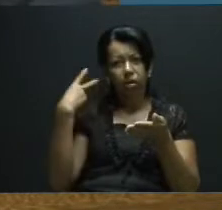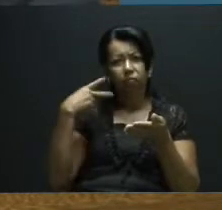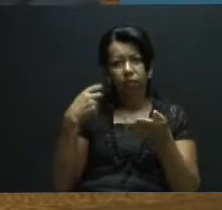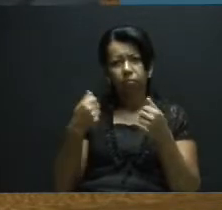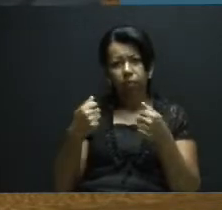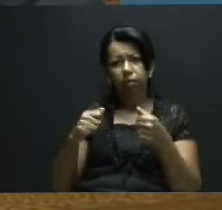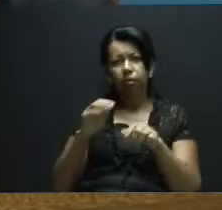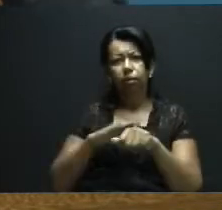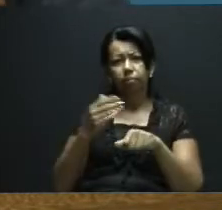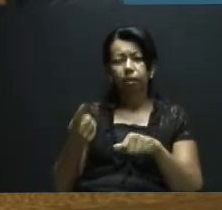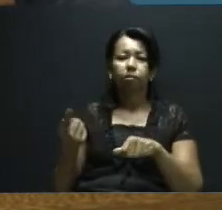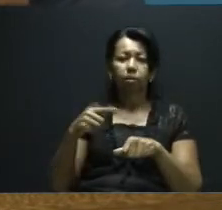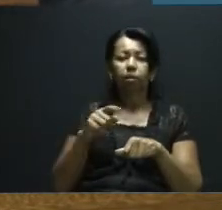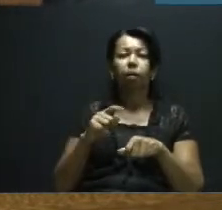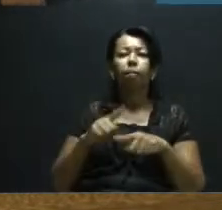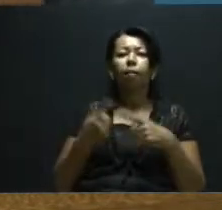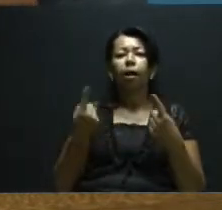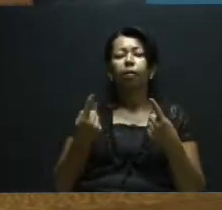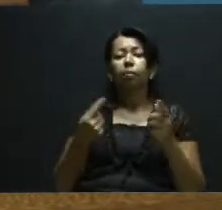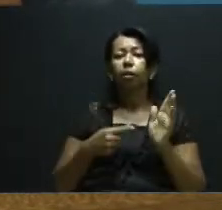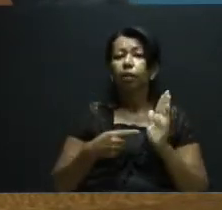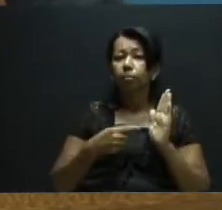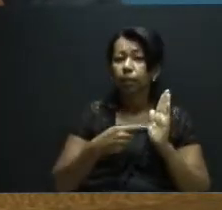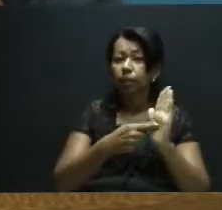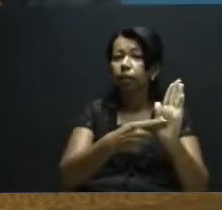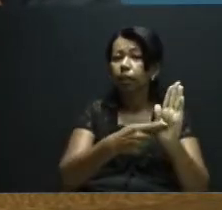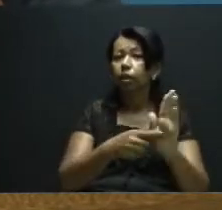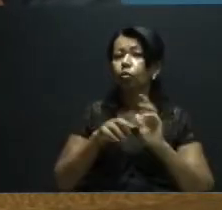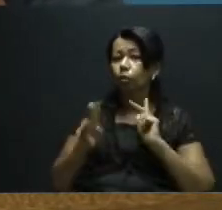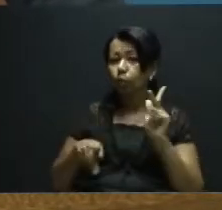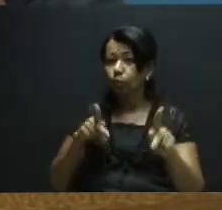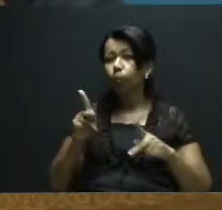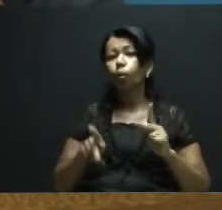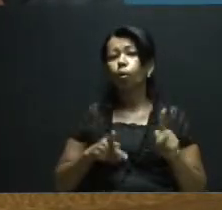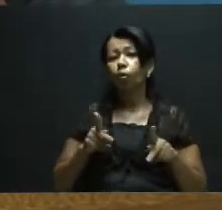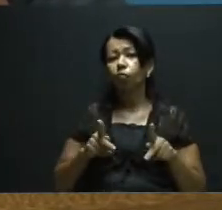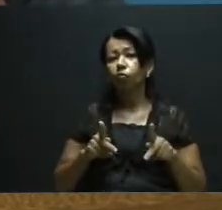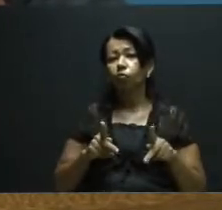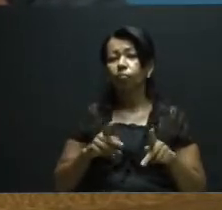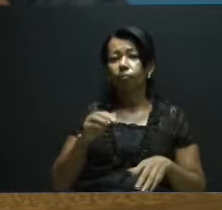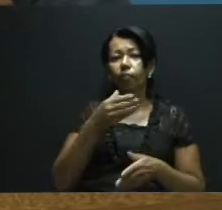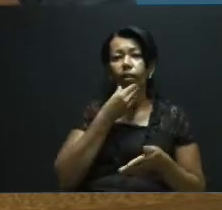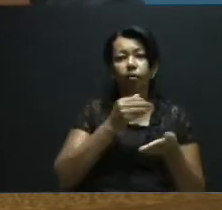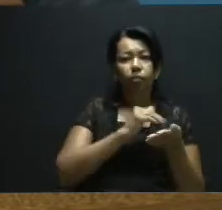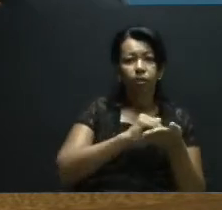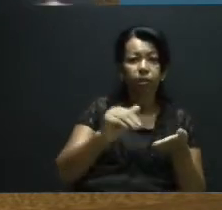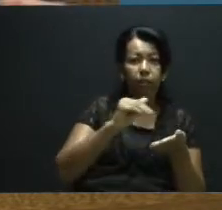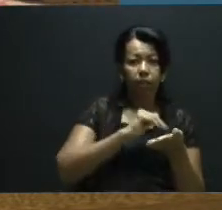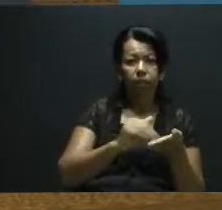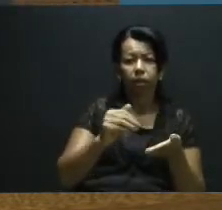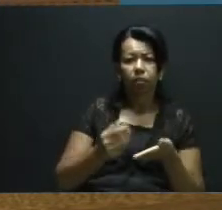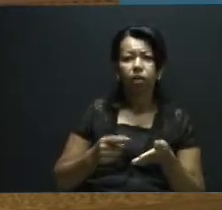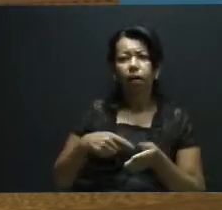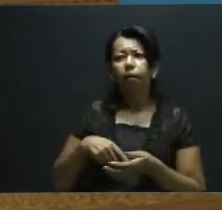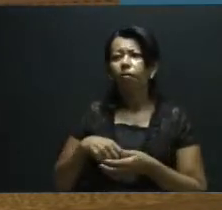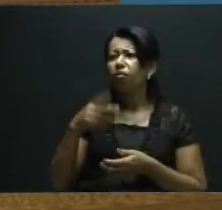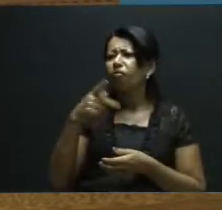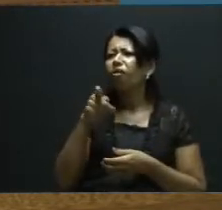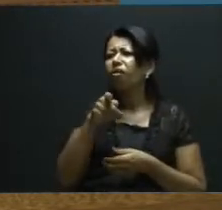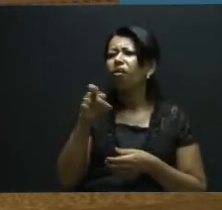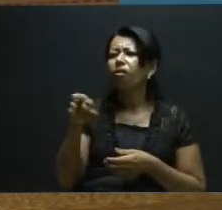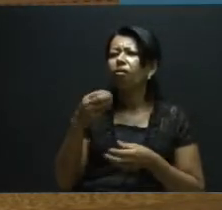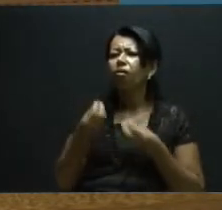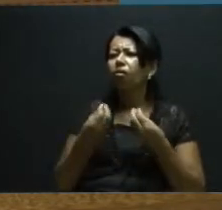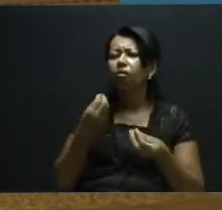cmas que alguém aqui mas nós estamos representando a municipalidade o secretário levanta a ponta do dedo na sua cara